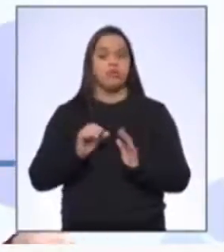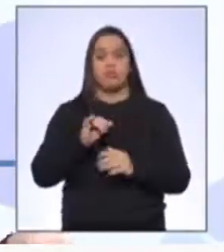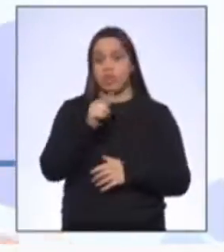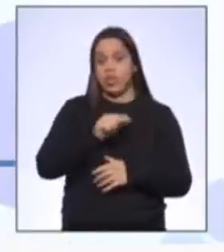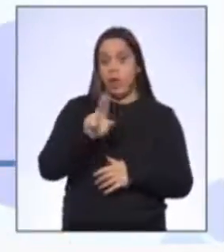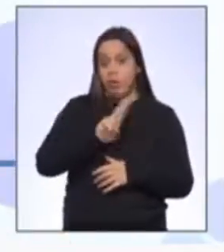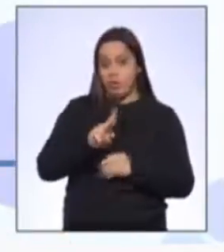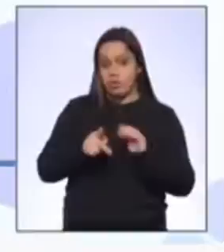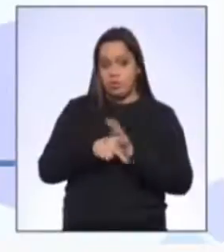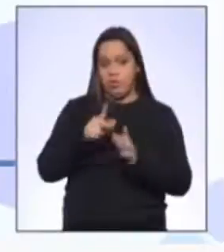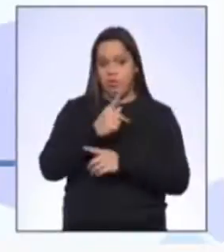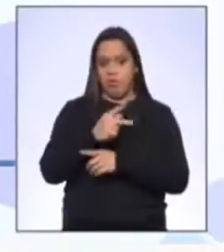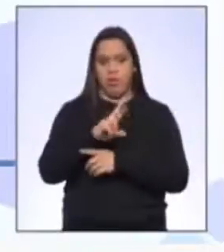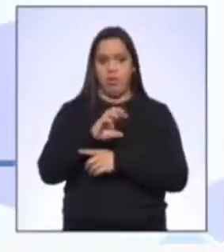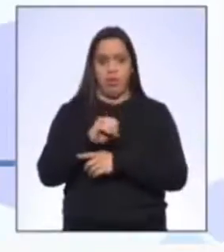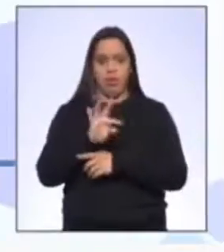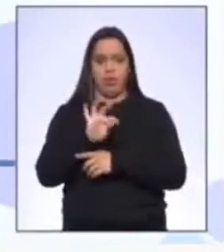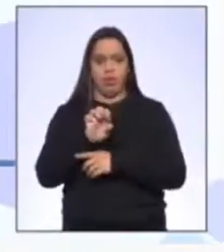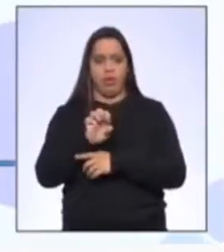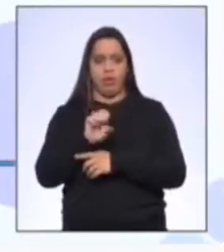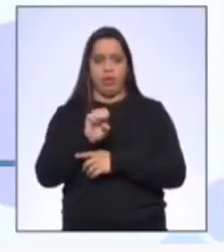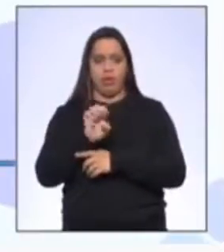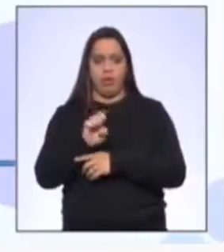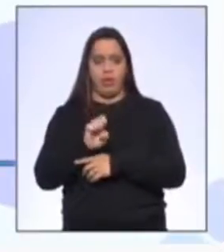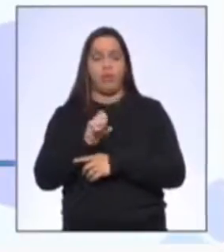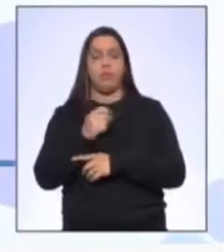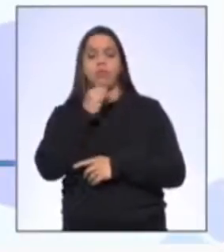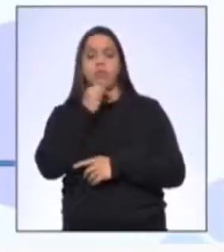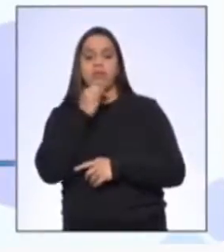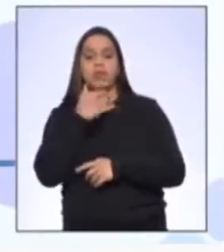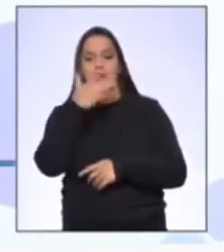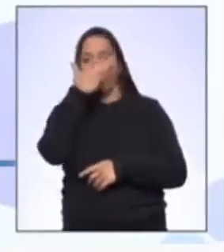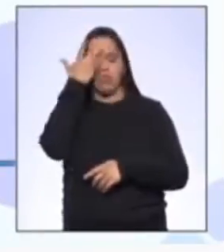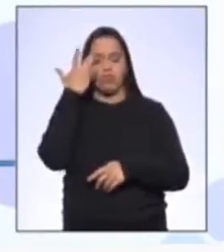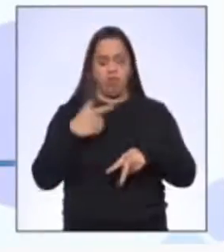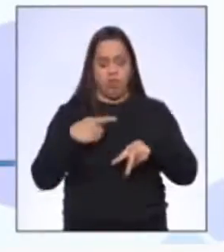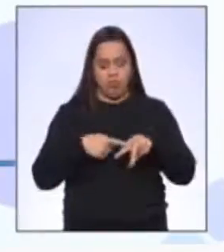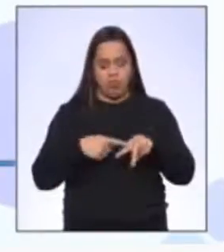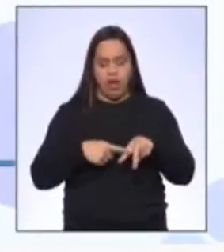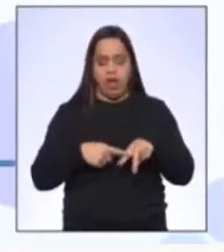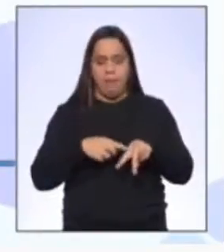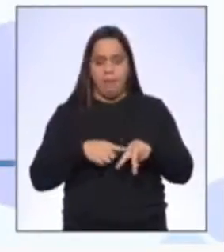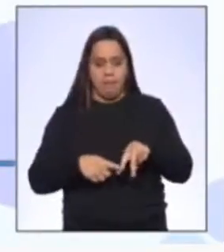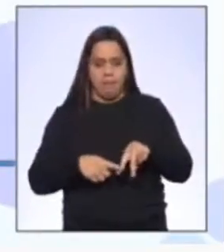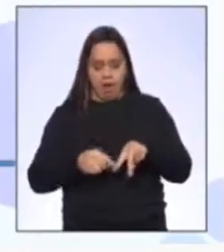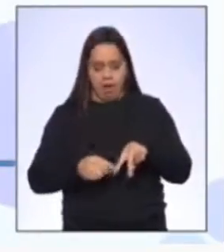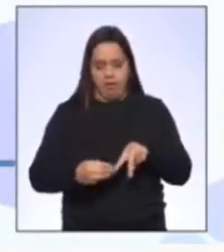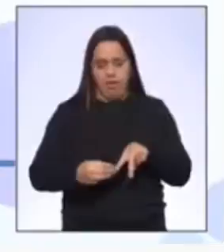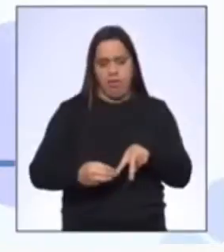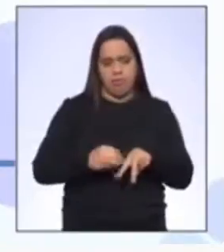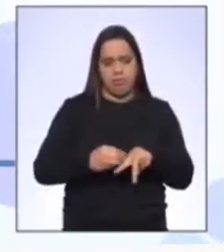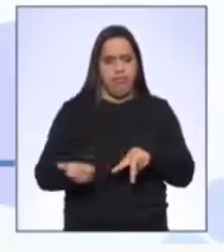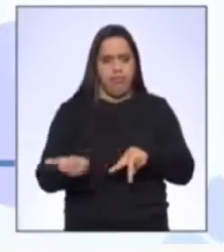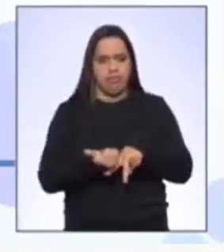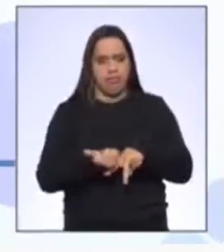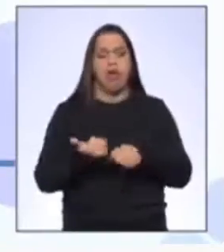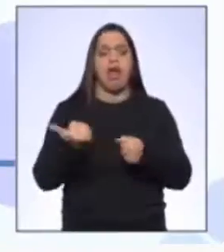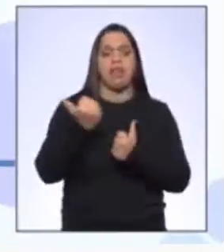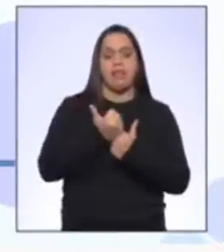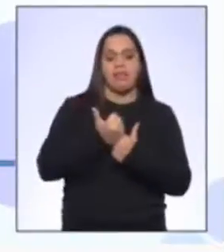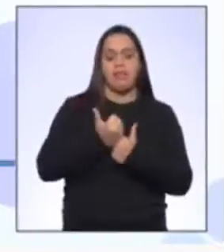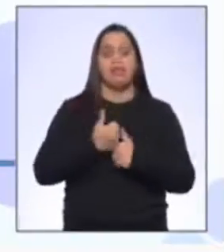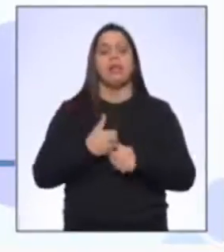prótese que é por exemplo no caso quem não tenha a parte inferior da perna coloca prótese mas